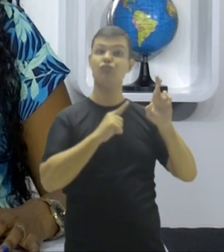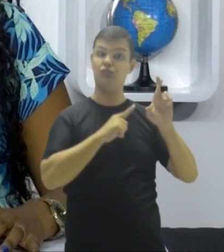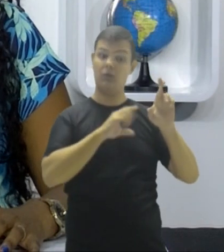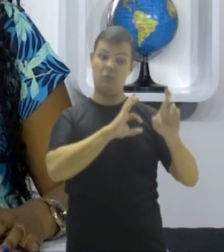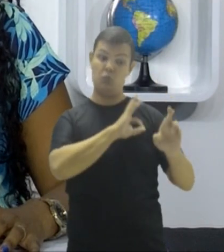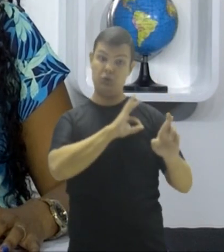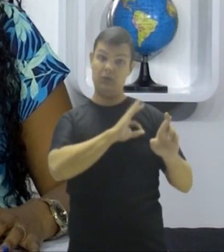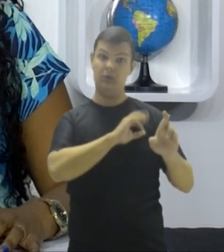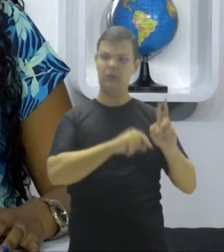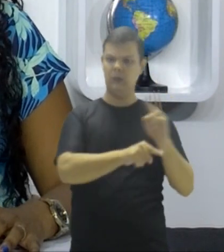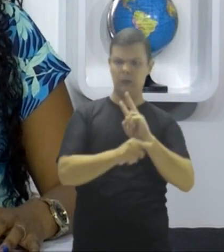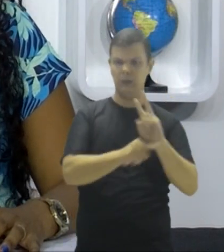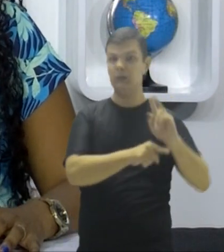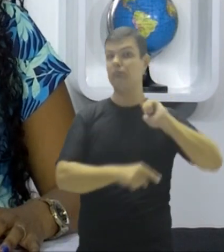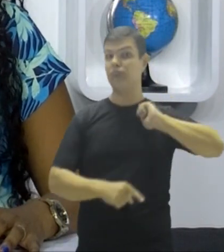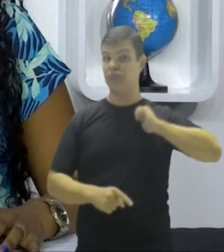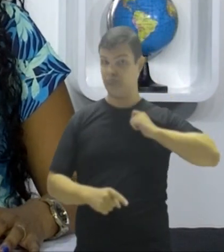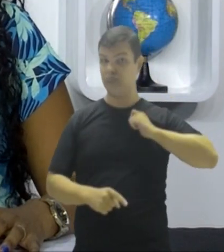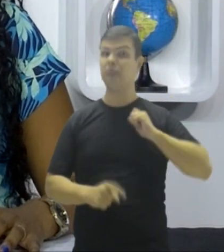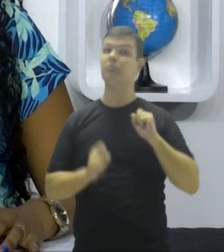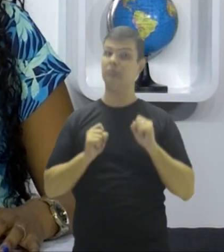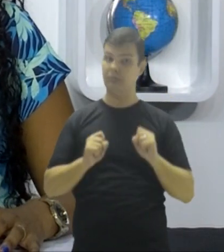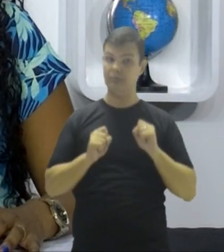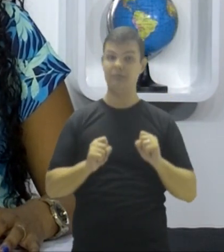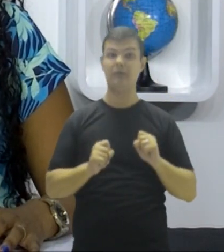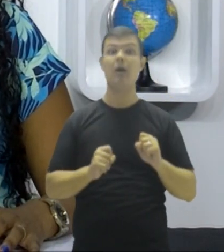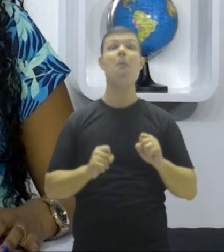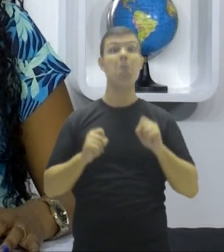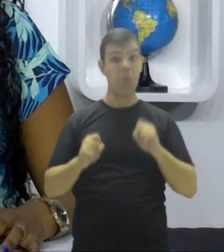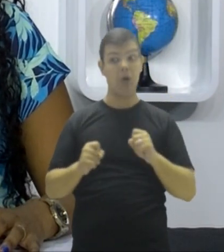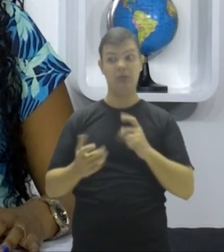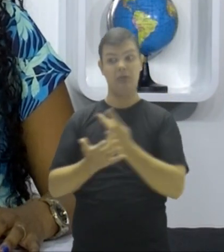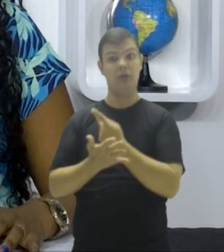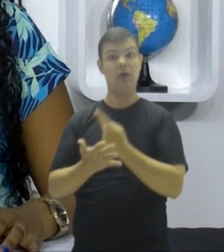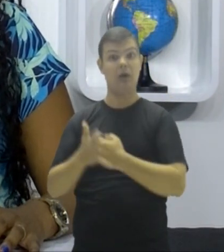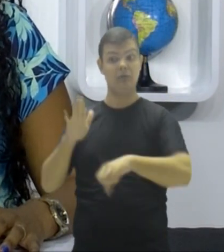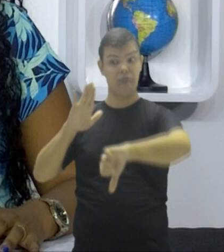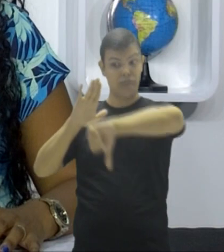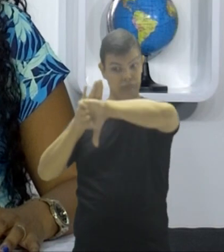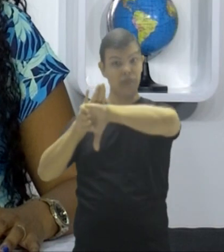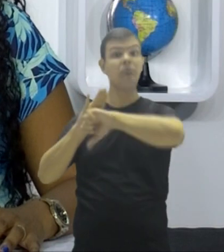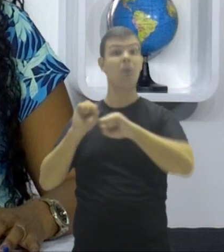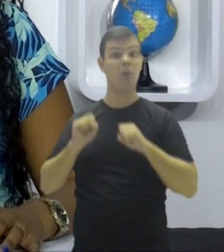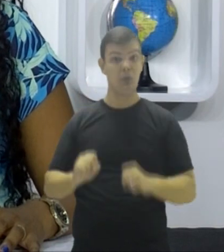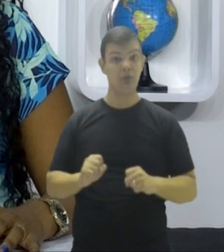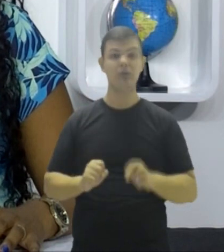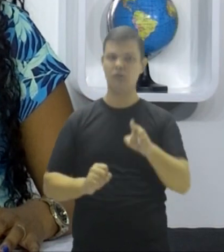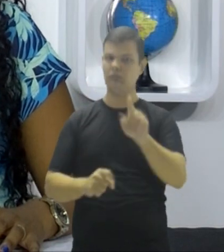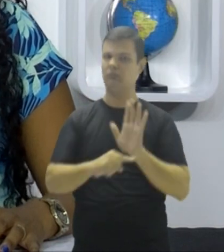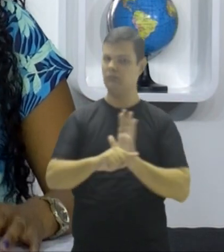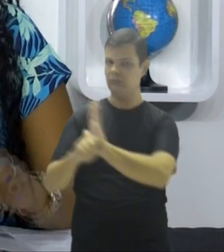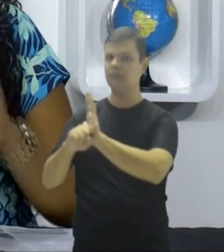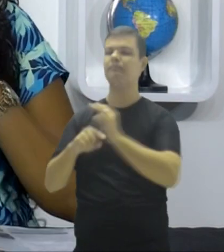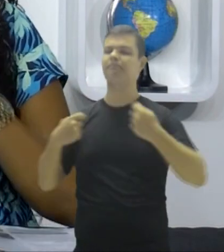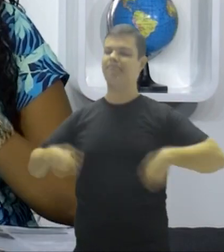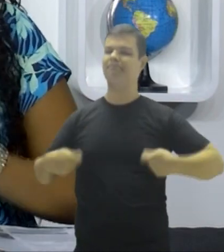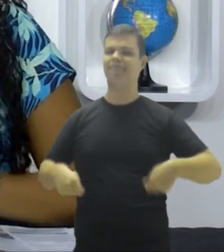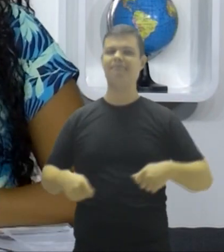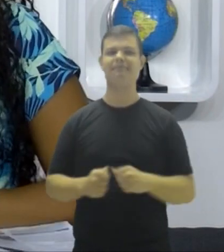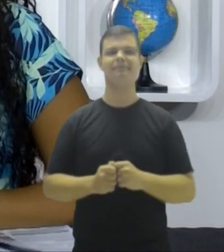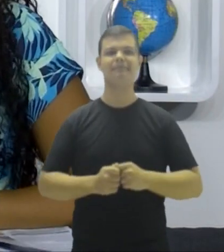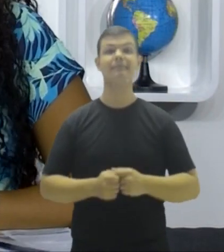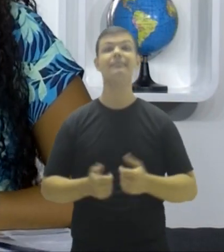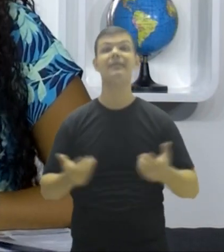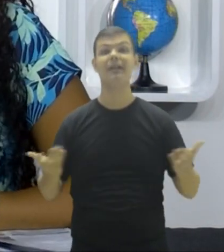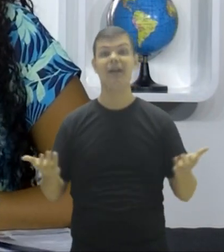para fiscalizar isso e pode ser considerado até um crime ambiental? Então preste muita atenção, faça a sua parte. Então